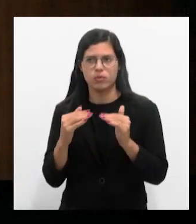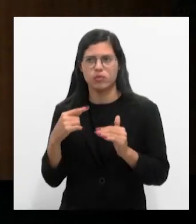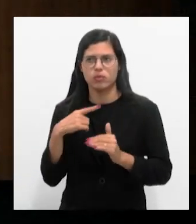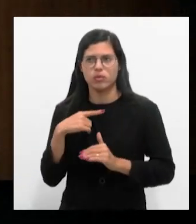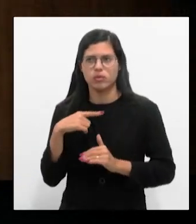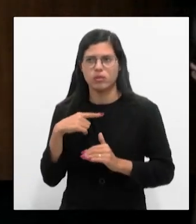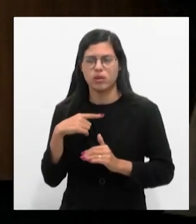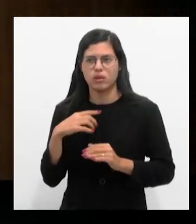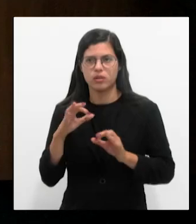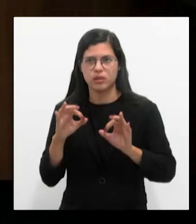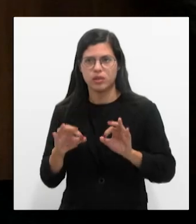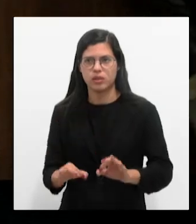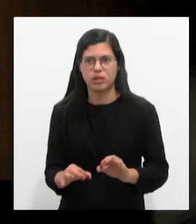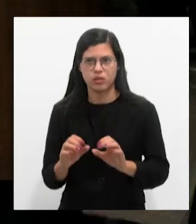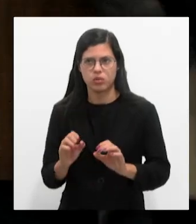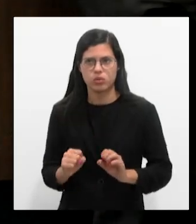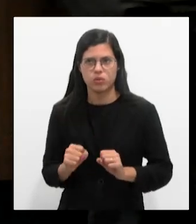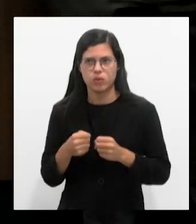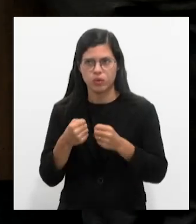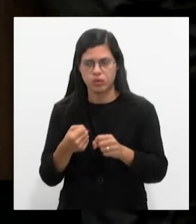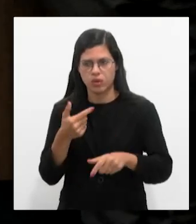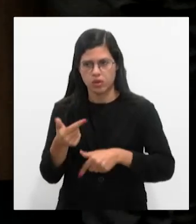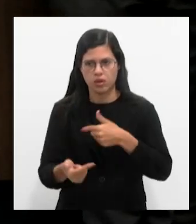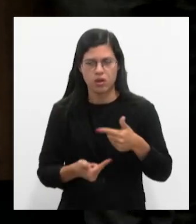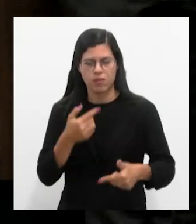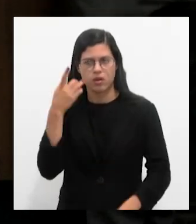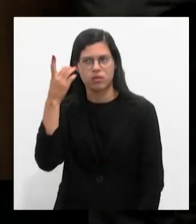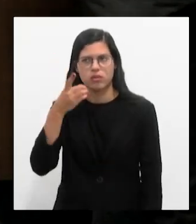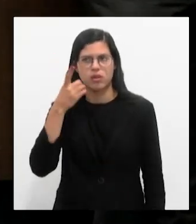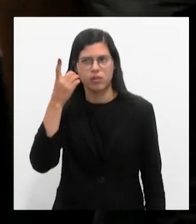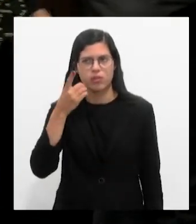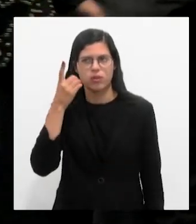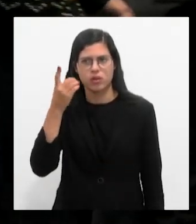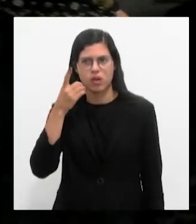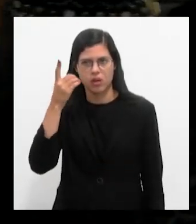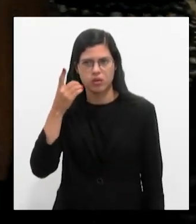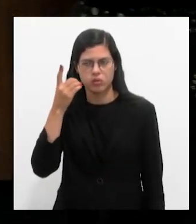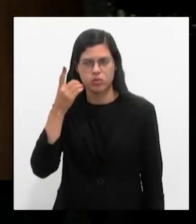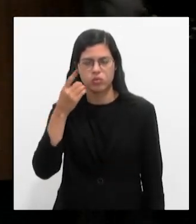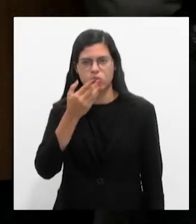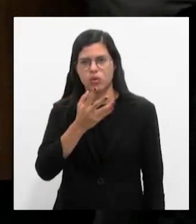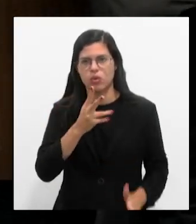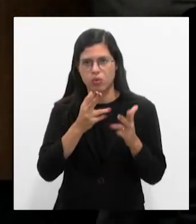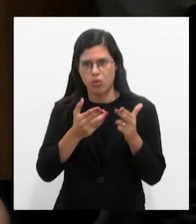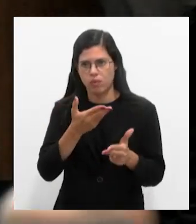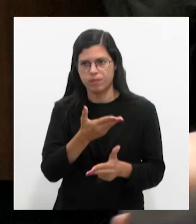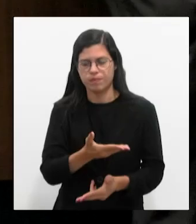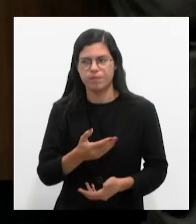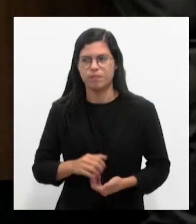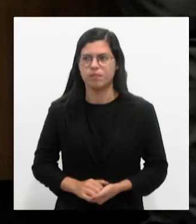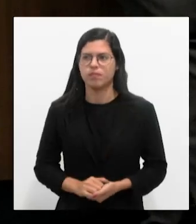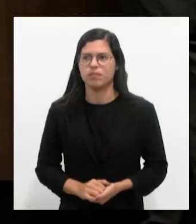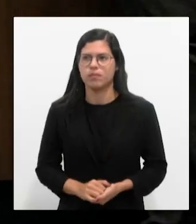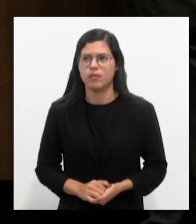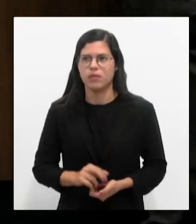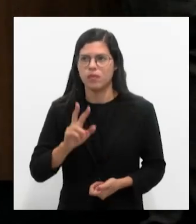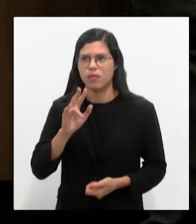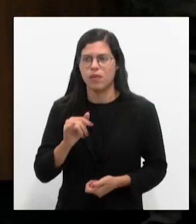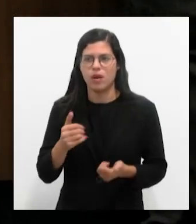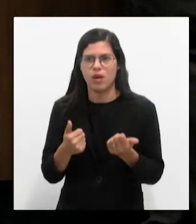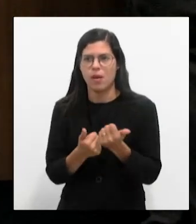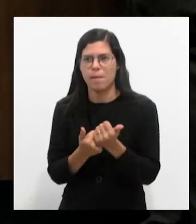absoluta convicção que com esses esforços e com o trabalho de deputados de alto nível como Vossa Excelência, a gente não só vai